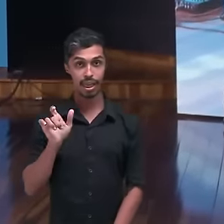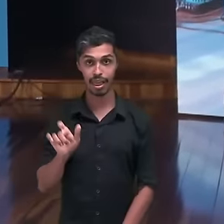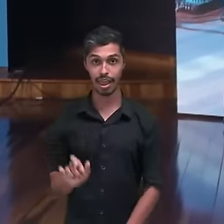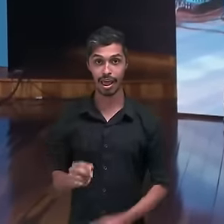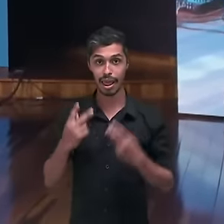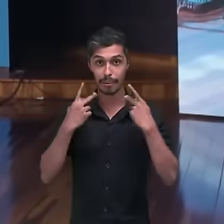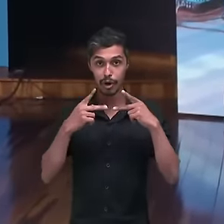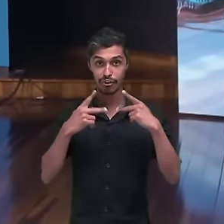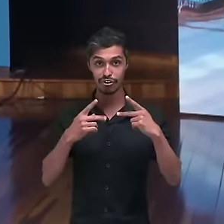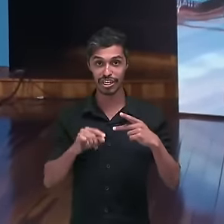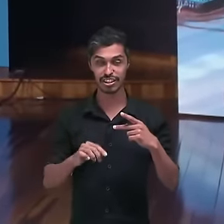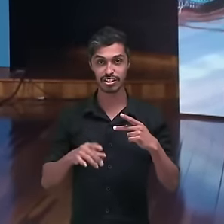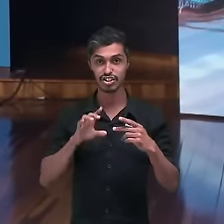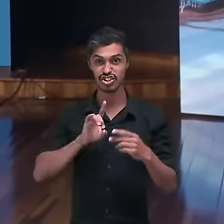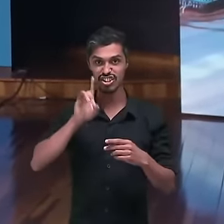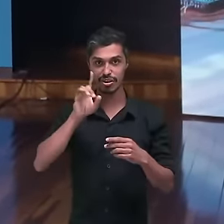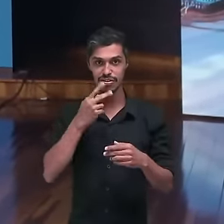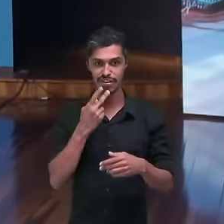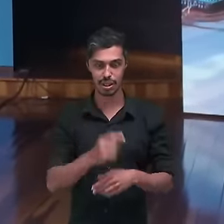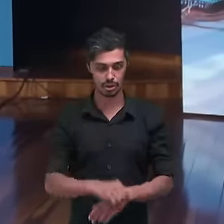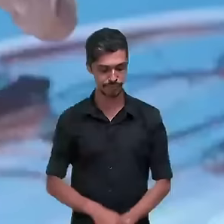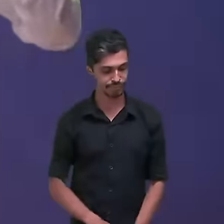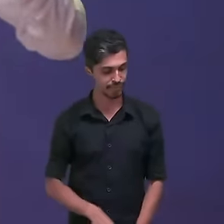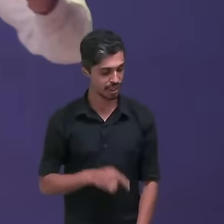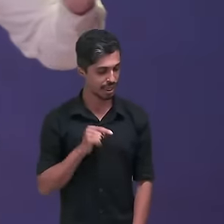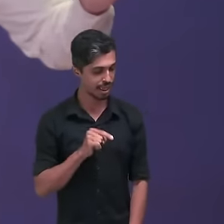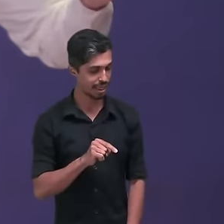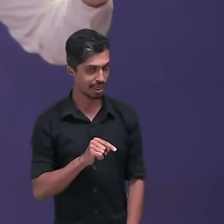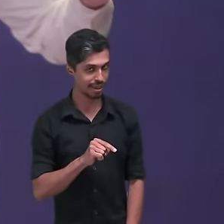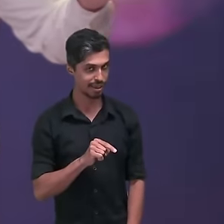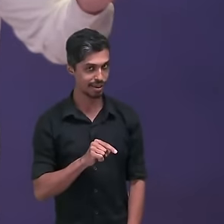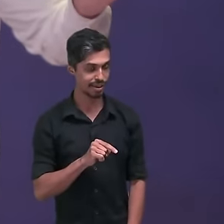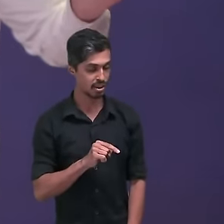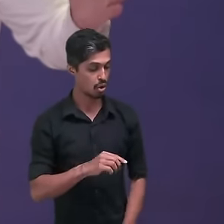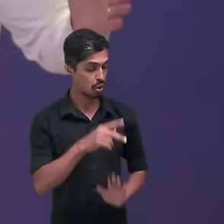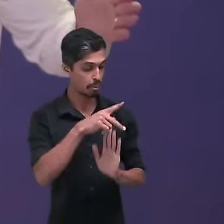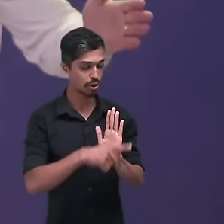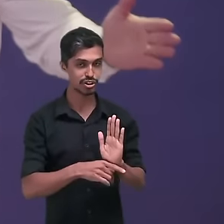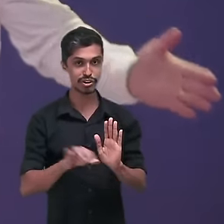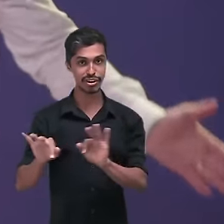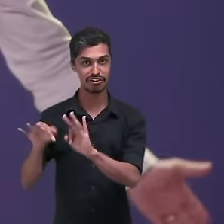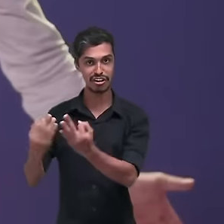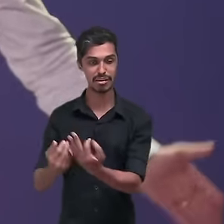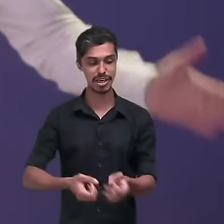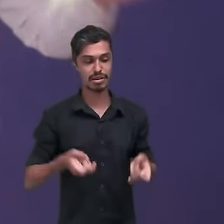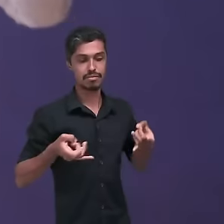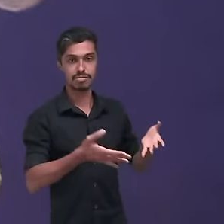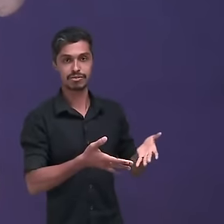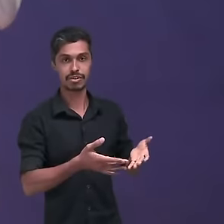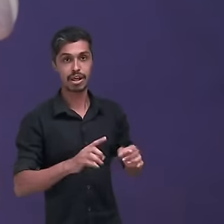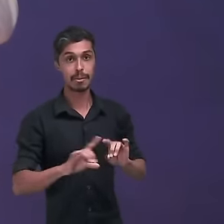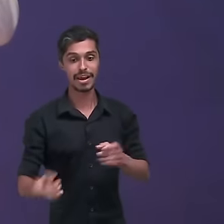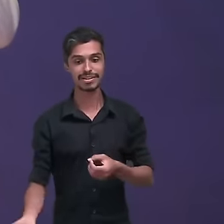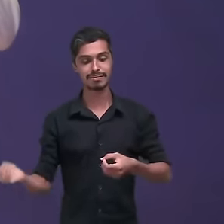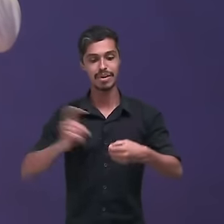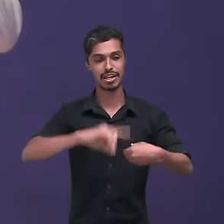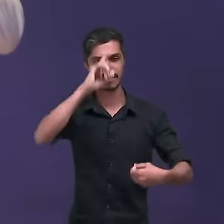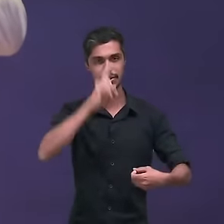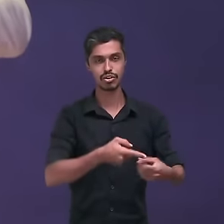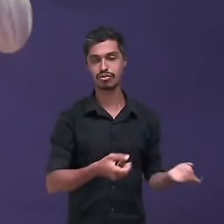Pegou o projeto que a família havia perdido e o trouxe de volta para